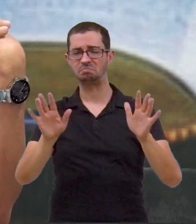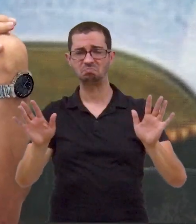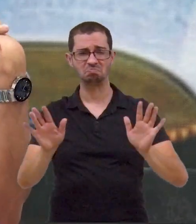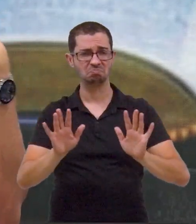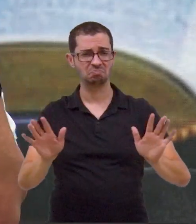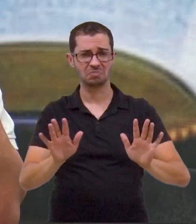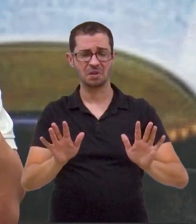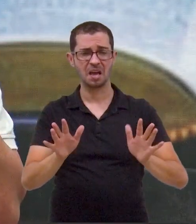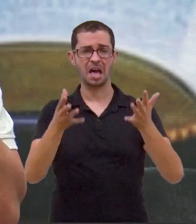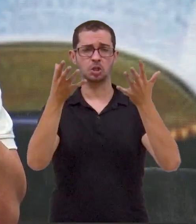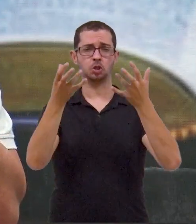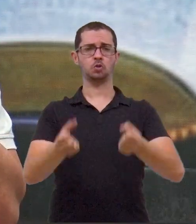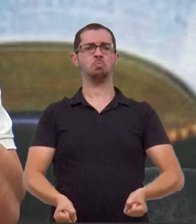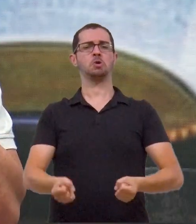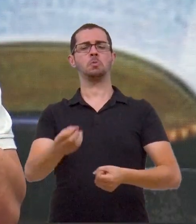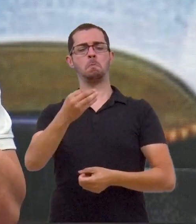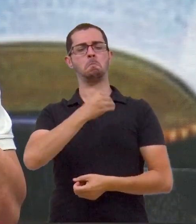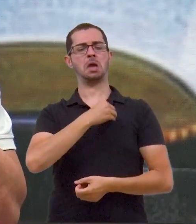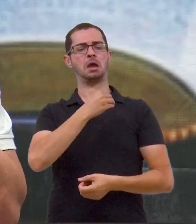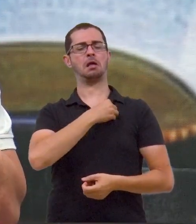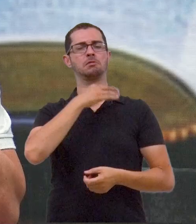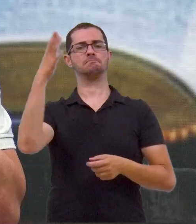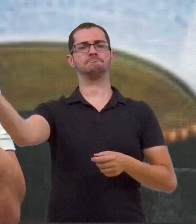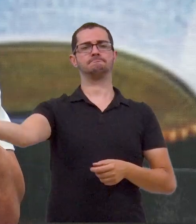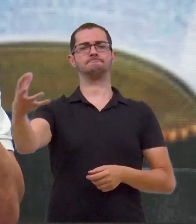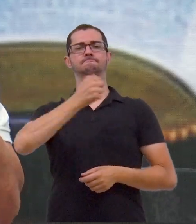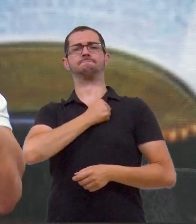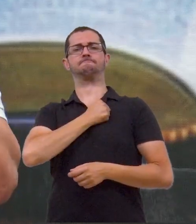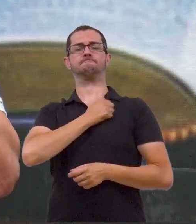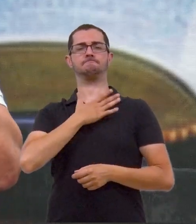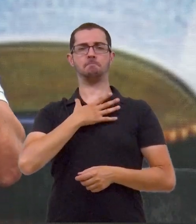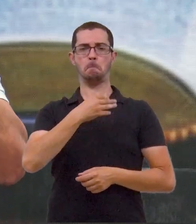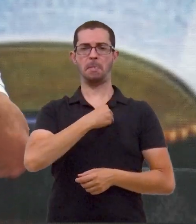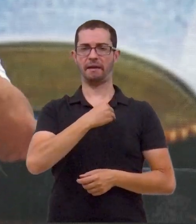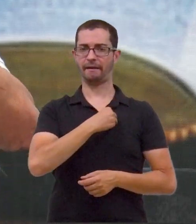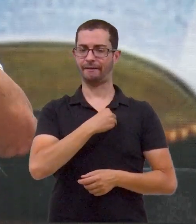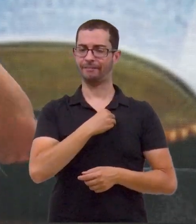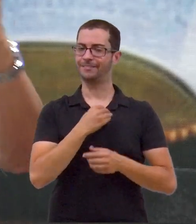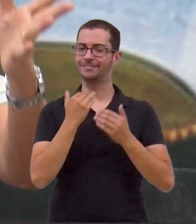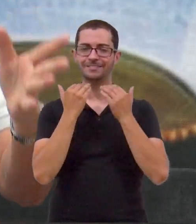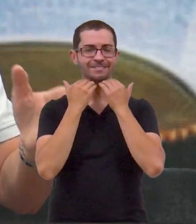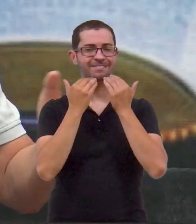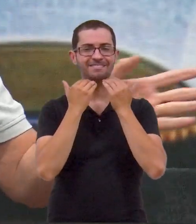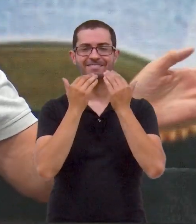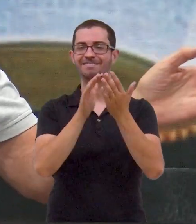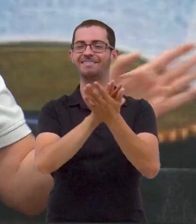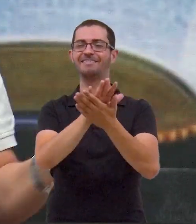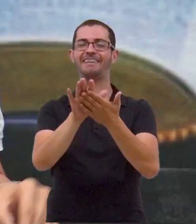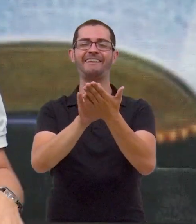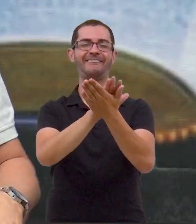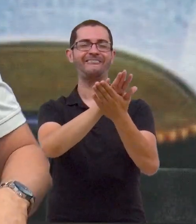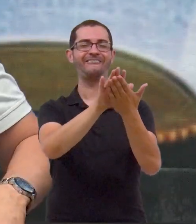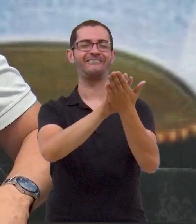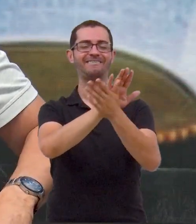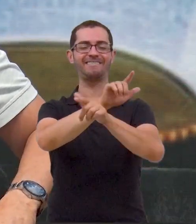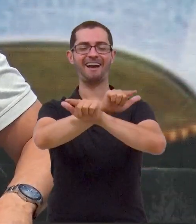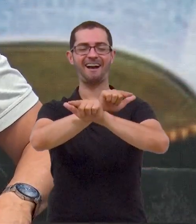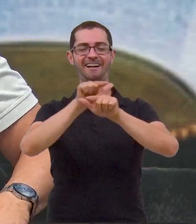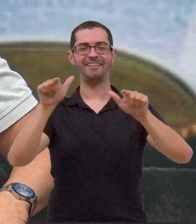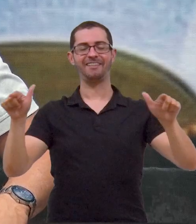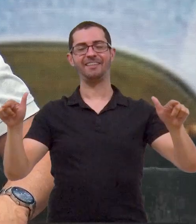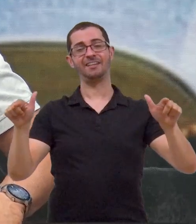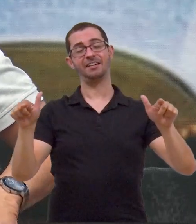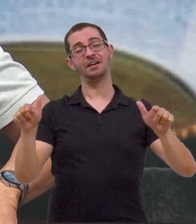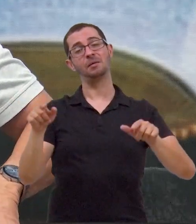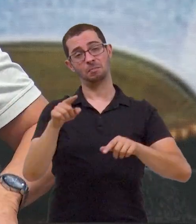assumiu o pecado da humanidade. Nenhum. Eles podiam fazer como você que é da